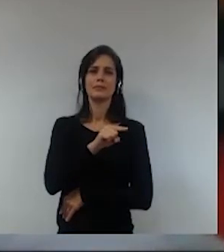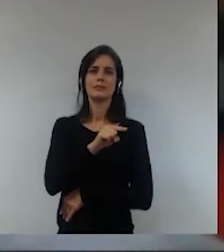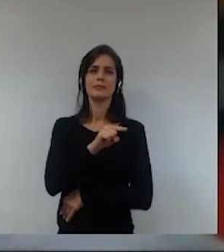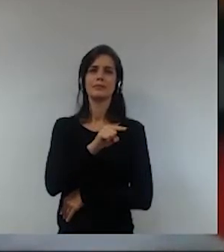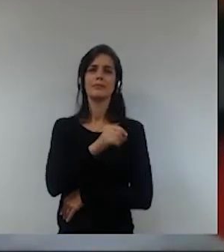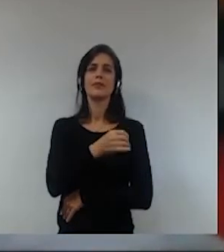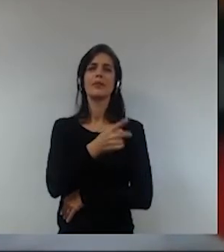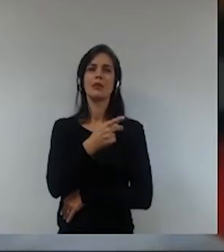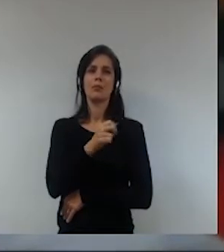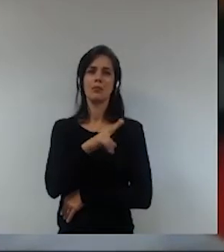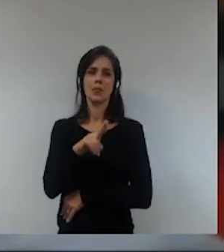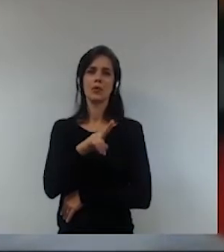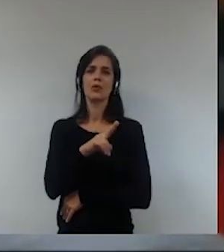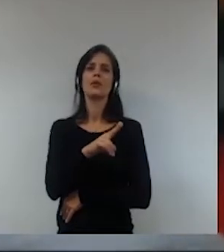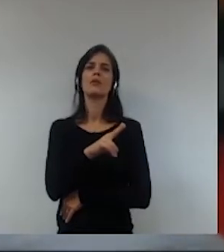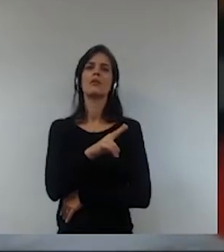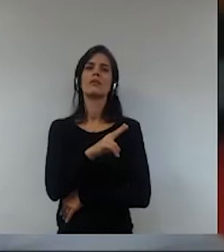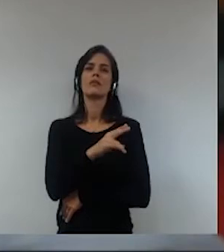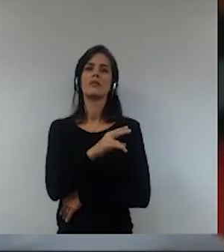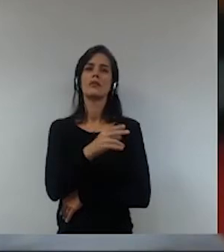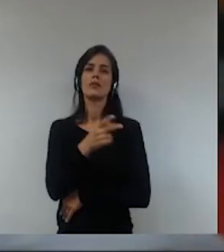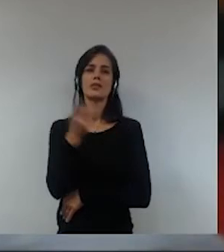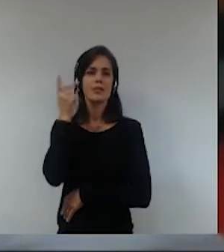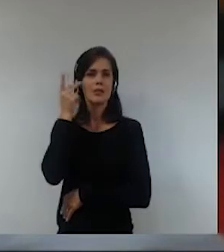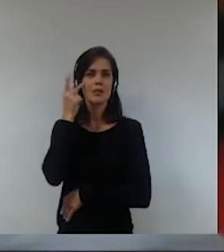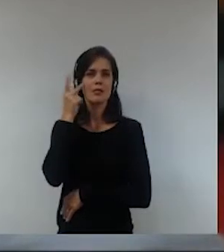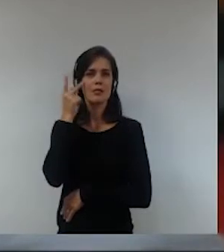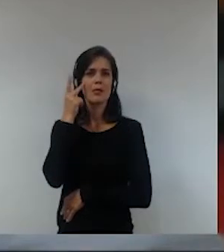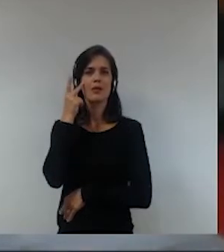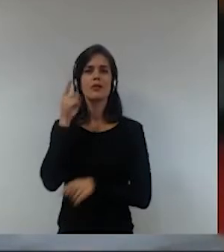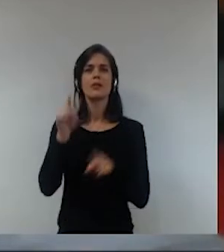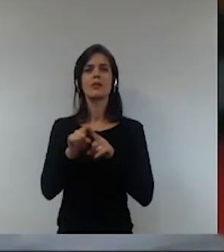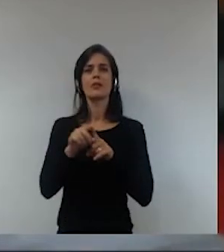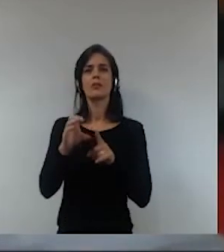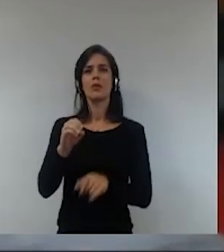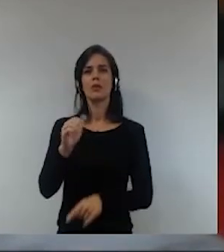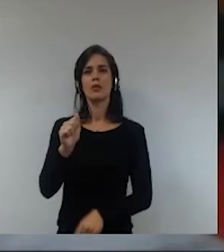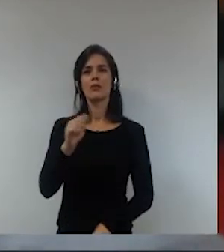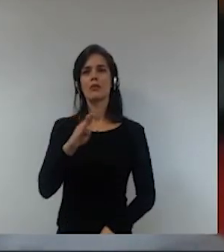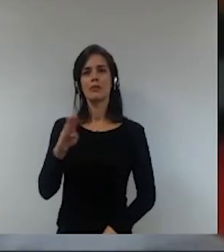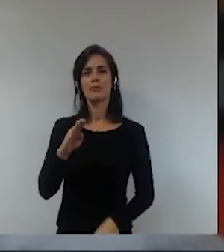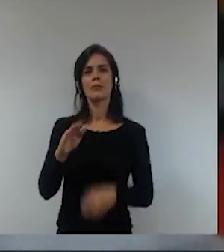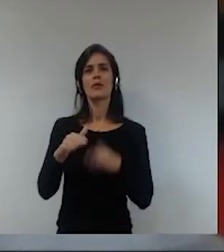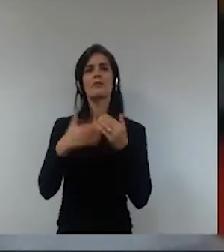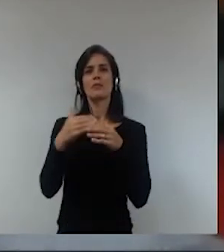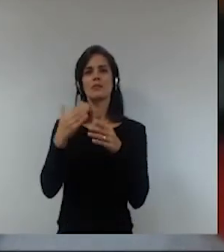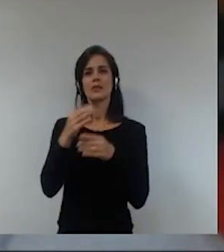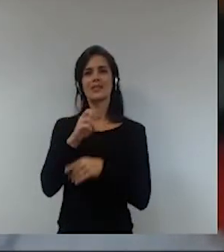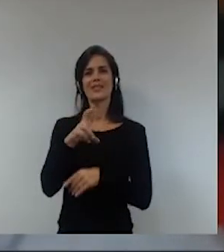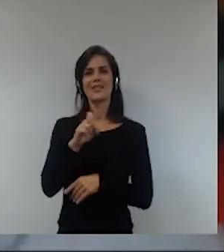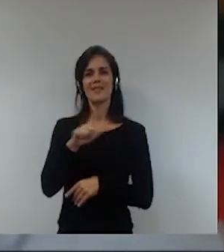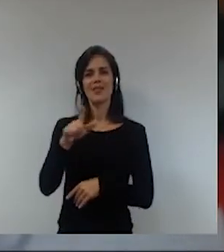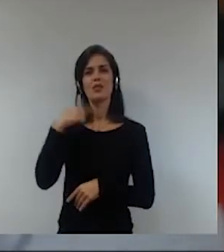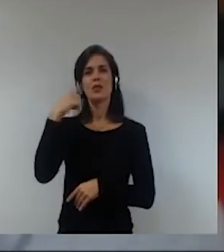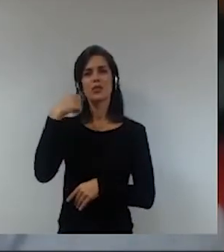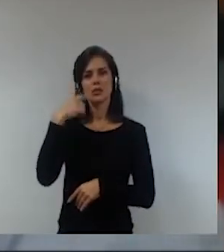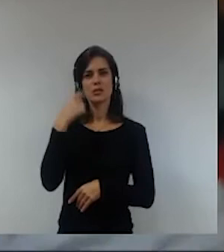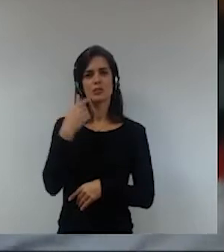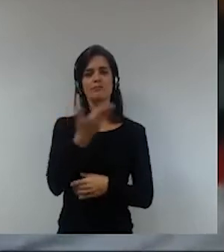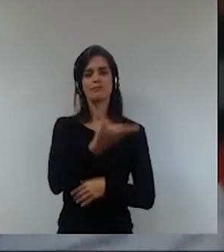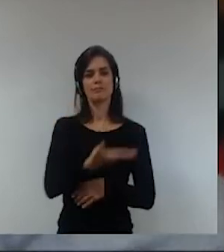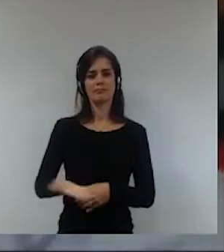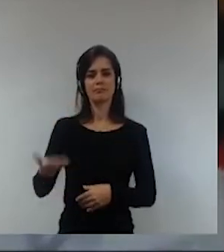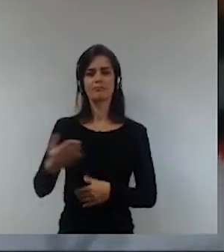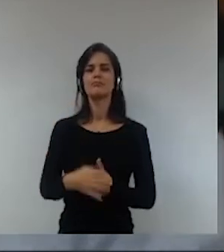da Comissão Especial do Código de Processo Civil da OAB Nacional, nosso colega advogado. O senhor está com a palavra,